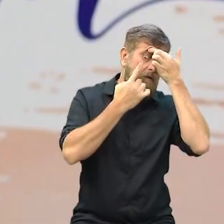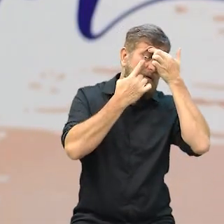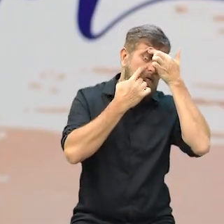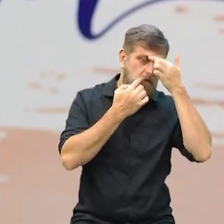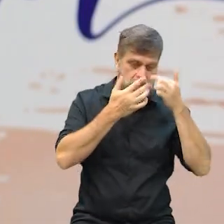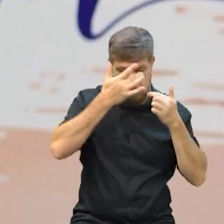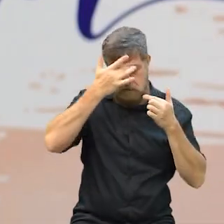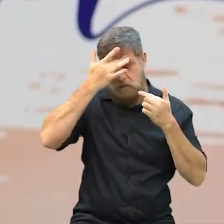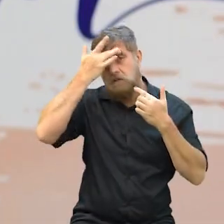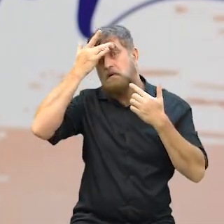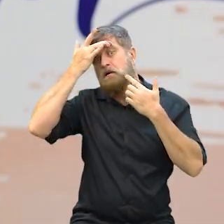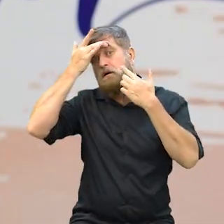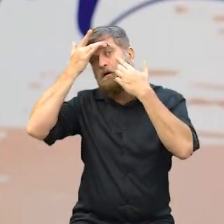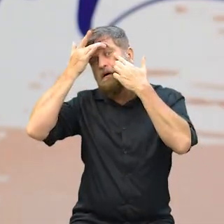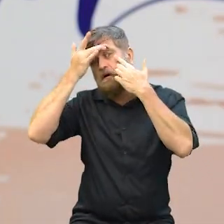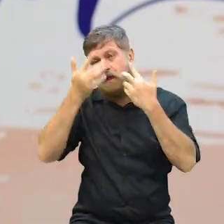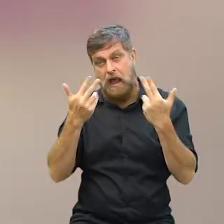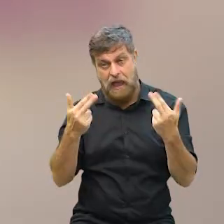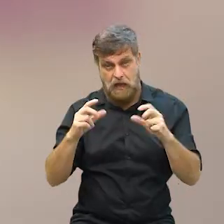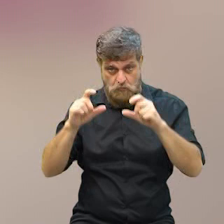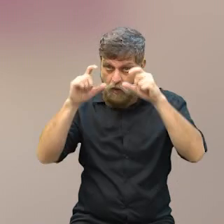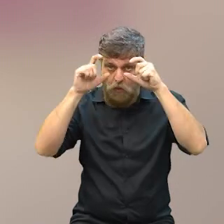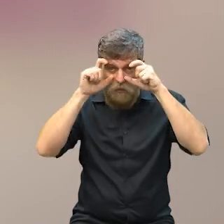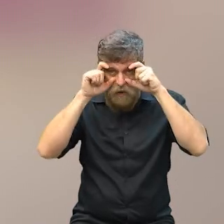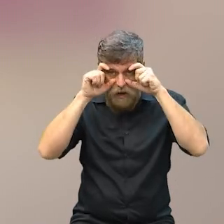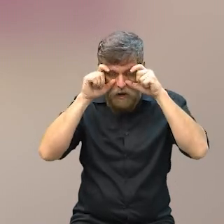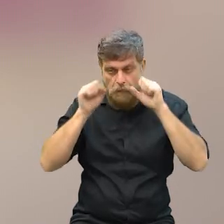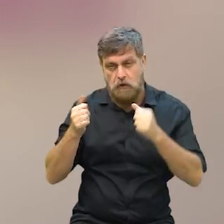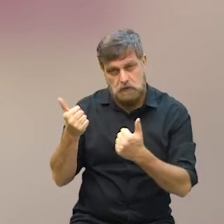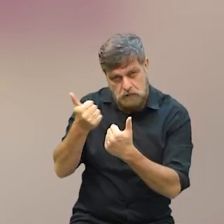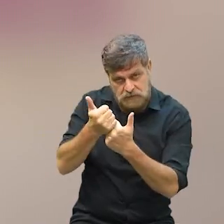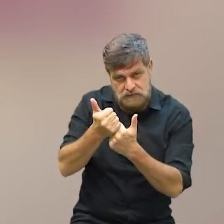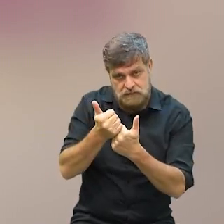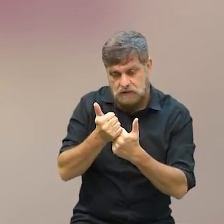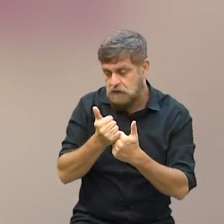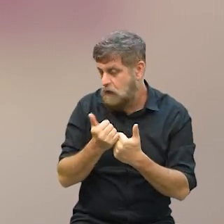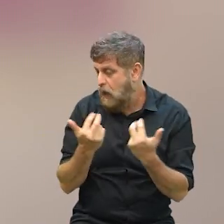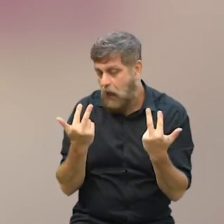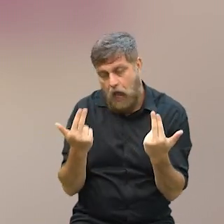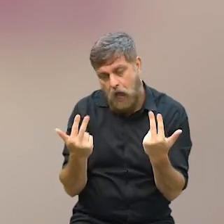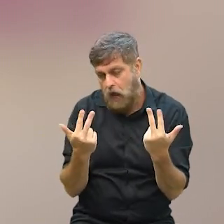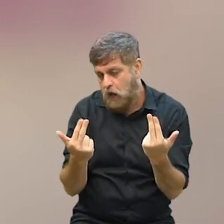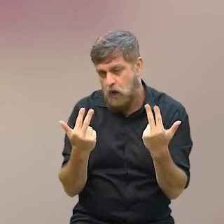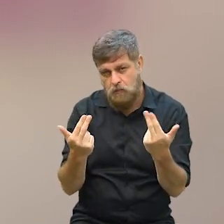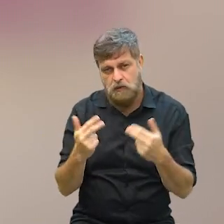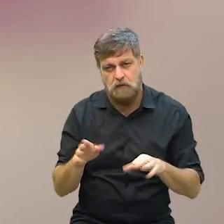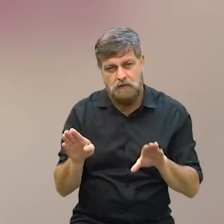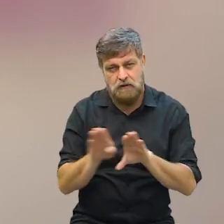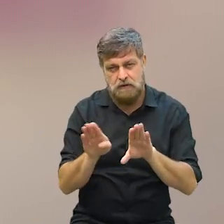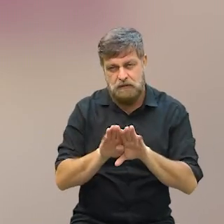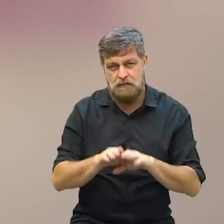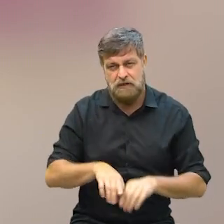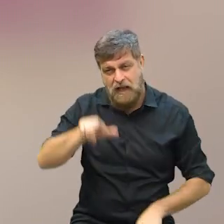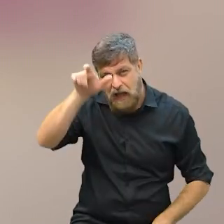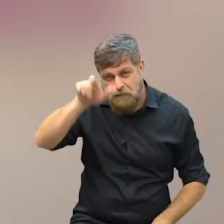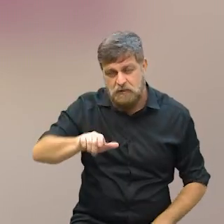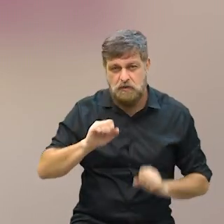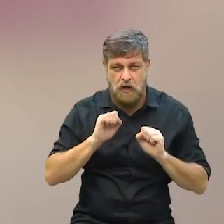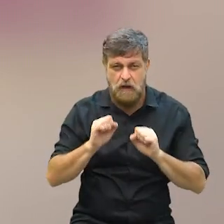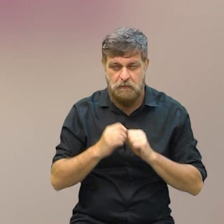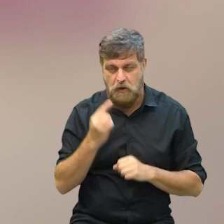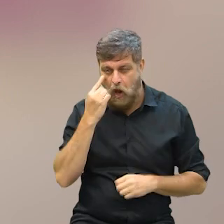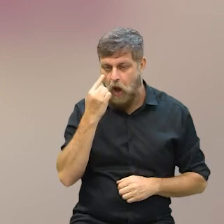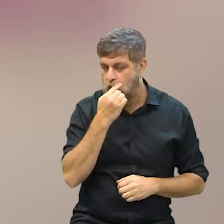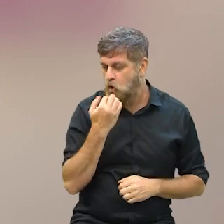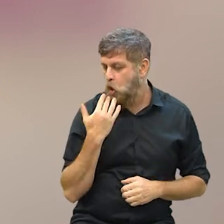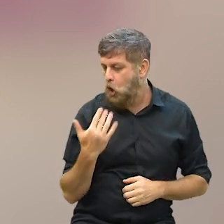contato que fazem o mesmo trabalho dos óculos. Sim, as lentes de contato fazem o mesmo trabalho e a pessoa pode até